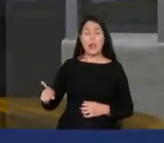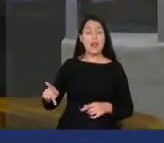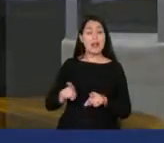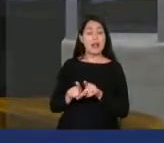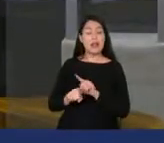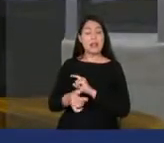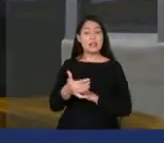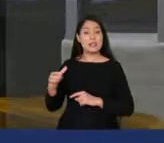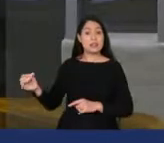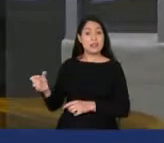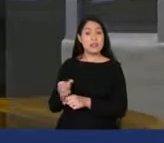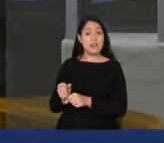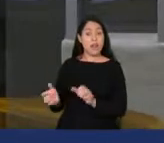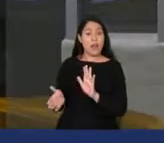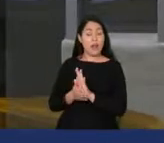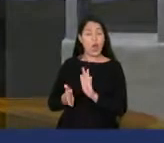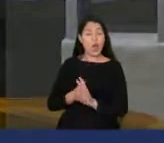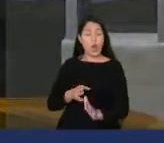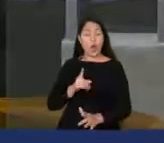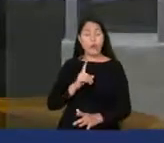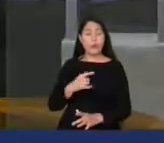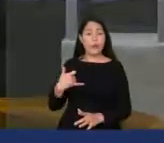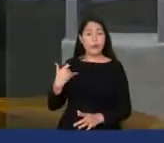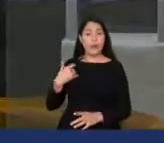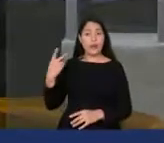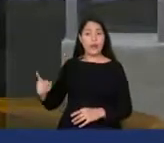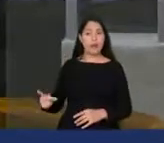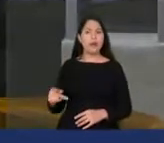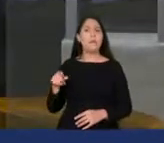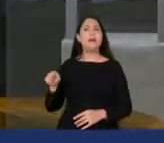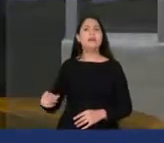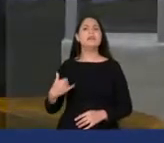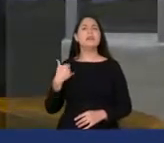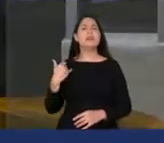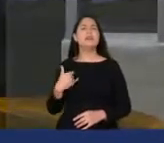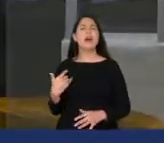dia. Conviveu até seus 20 e poucos anos